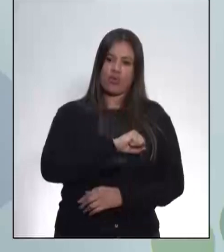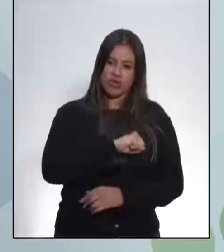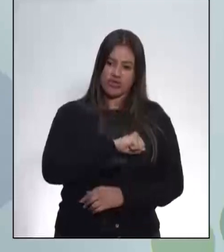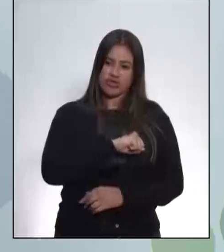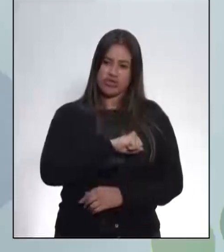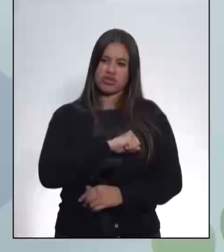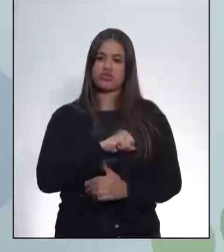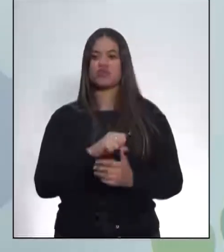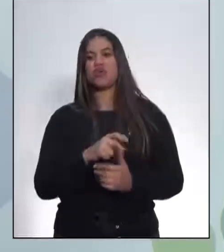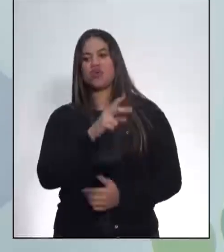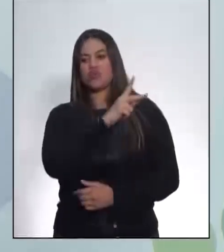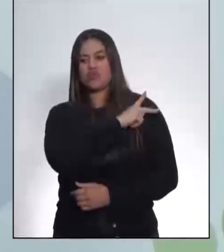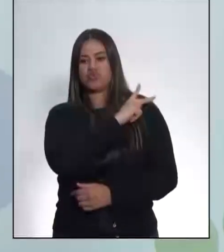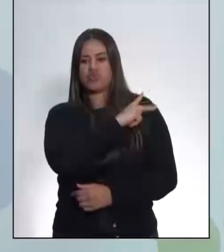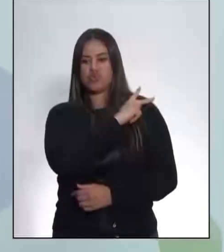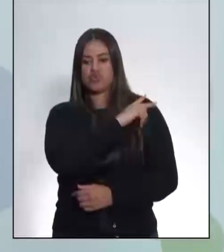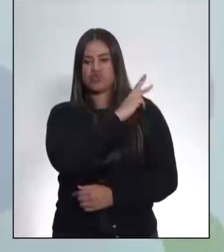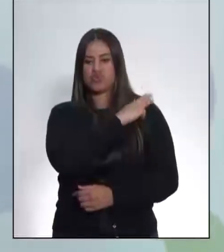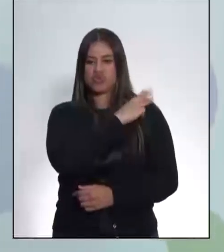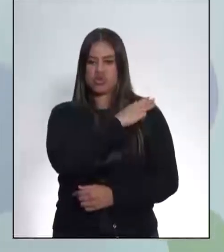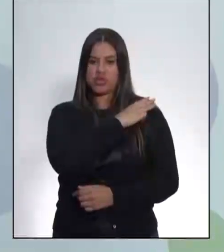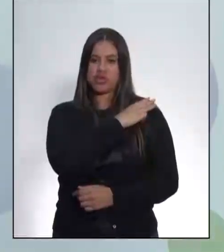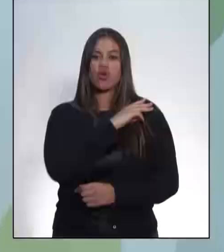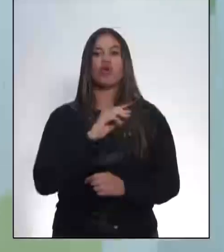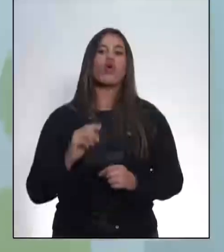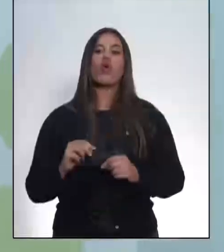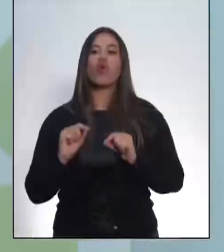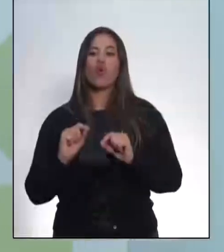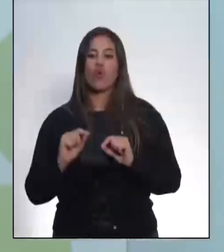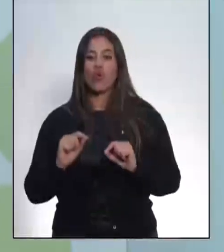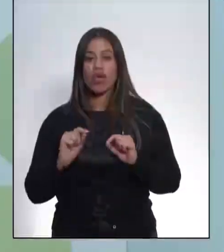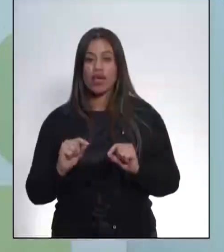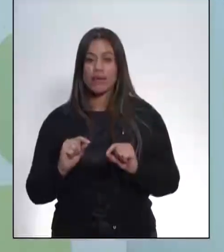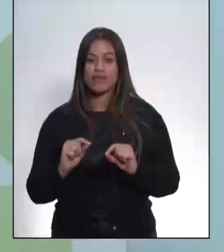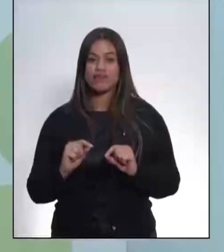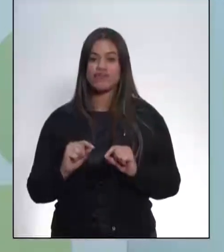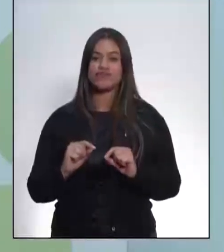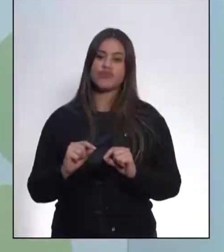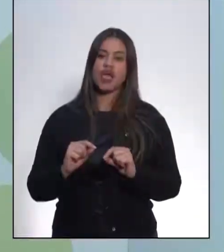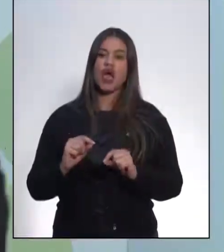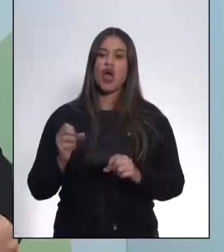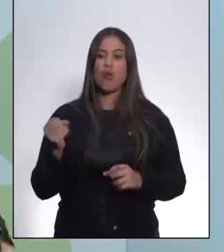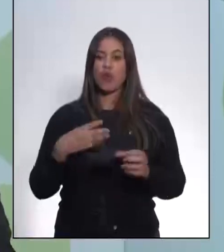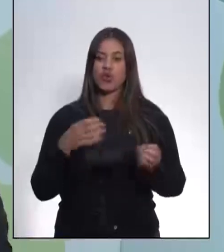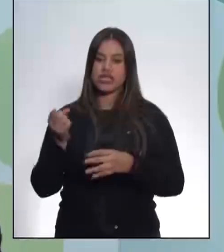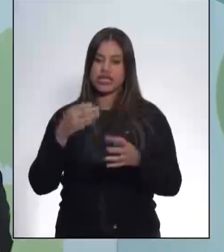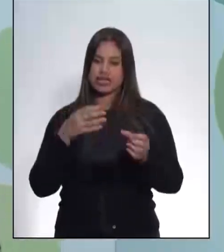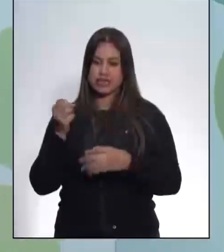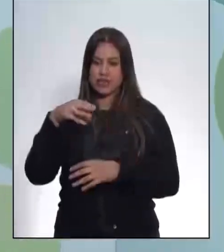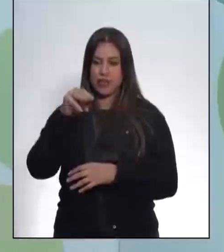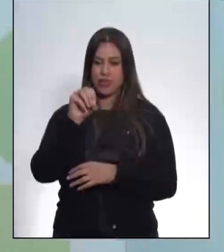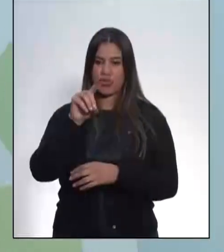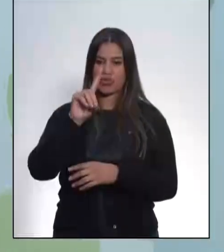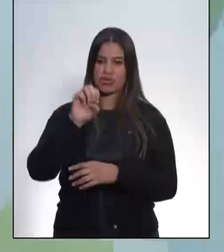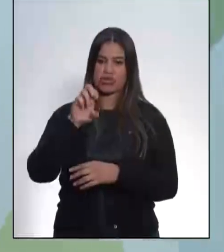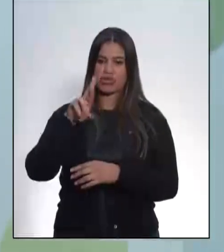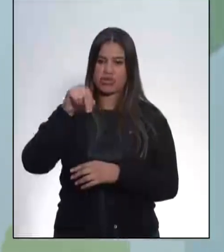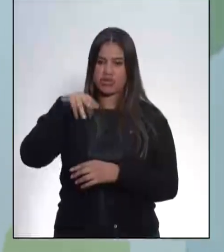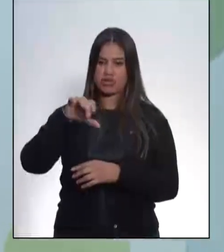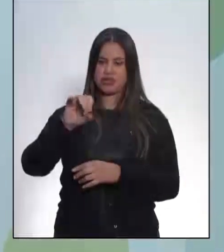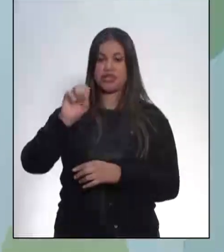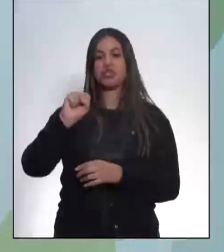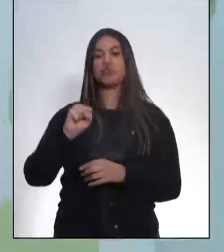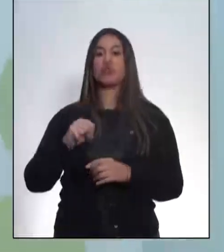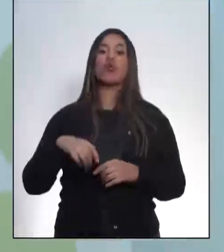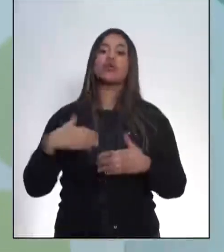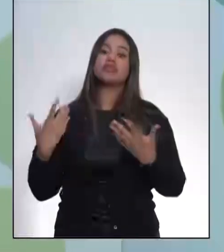pré-modernismo. Qual é a matéria do terceiro colegial? A matéria do terceiro colegial é o modernismo. Então, a tendência é cair mais, isso é